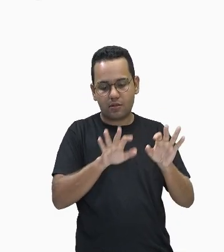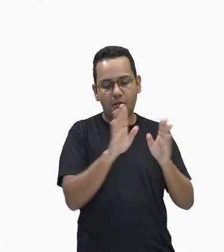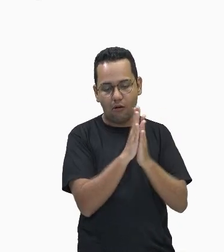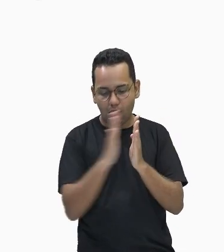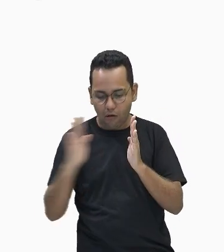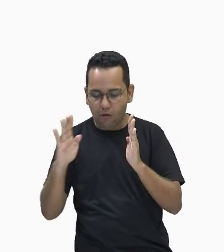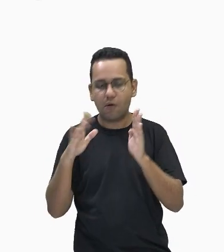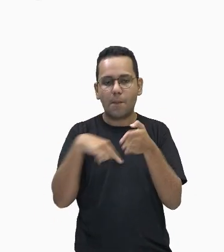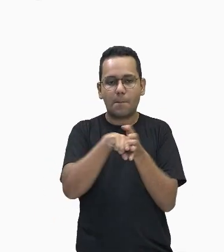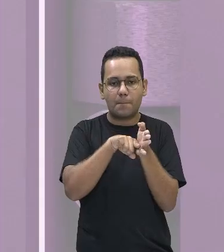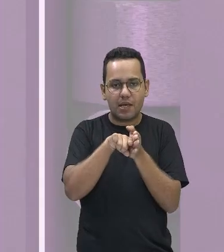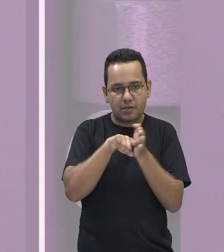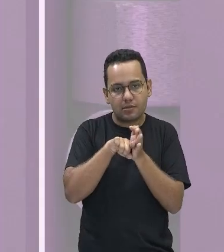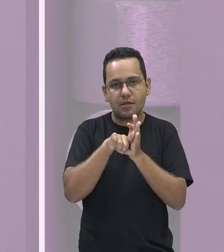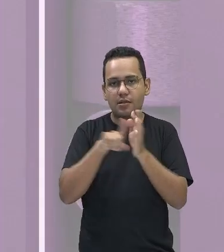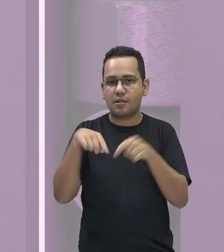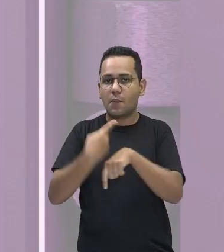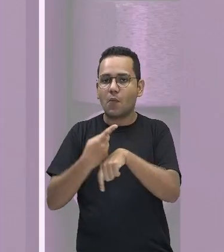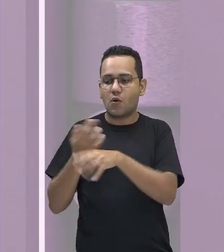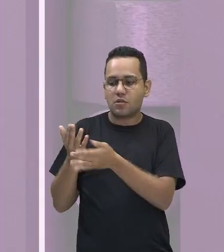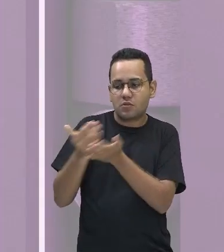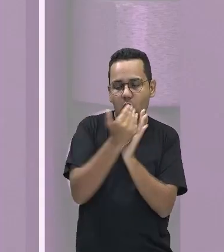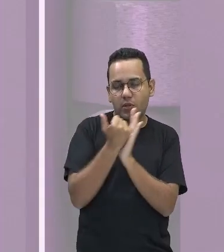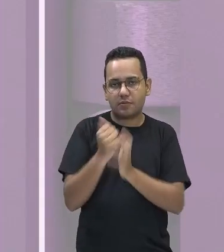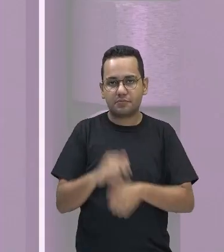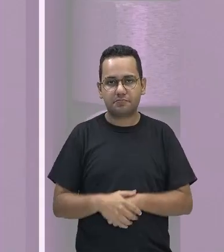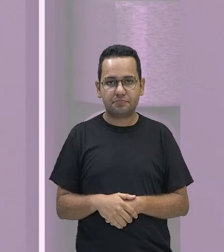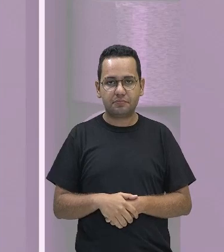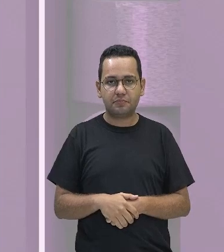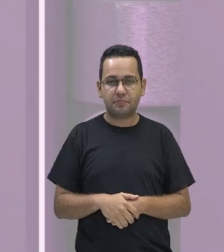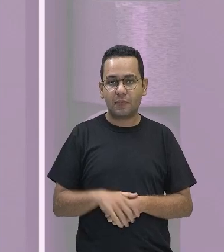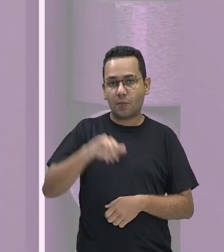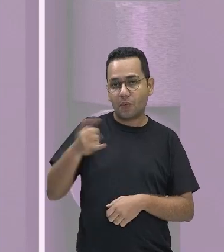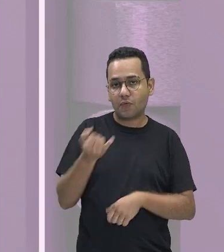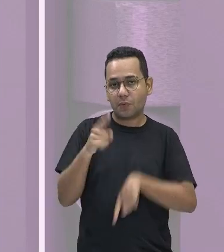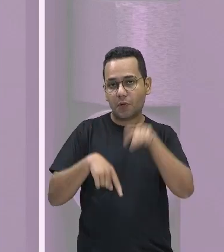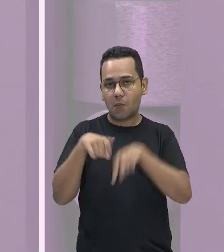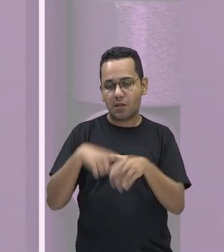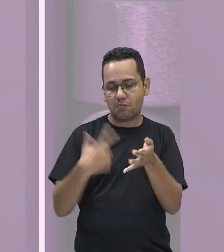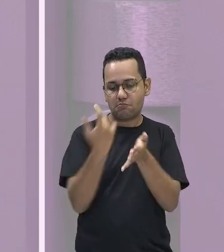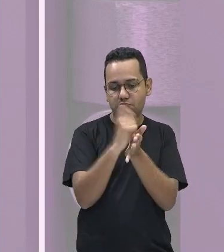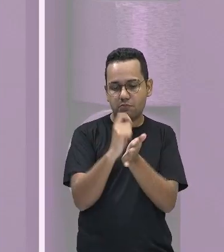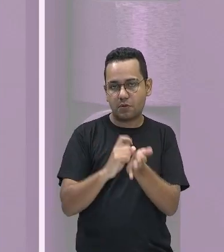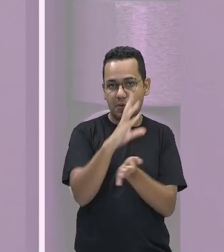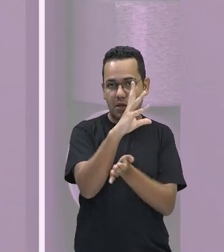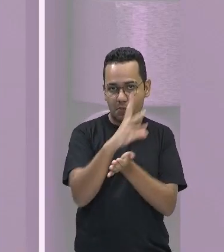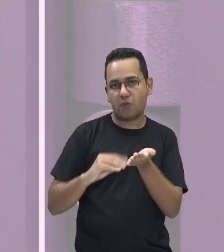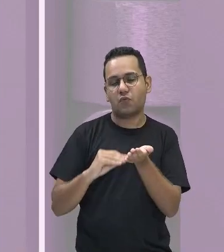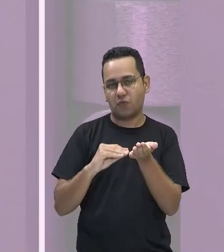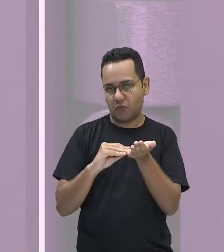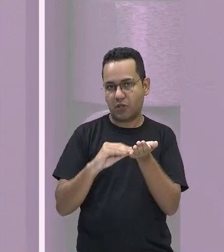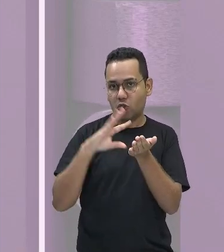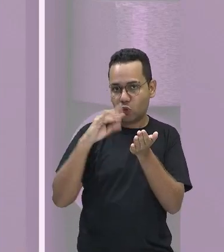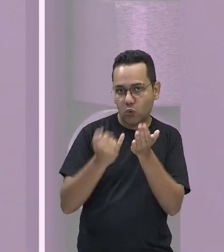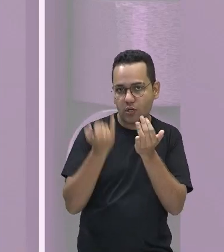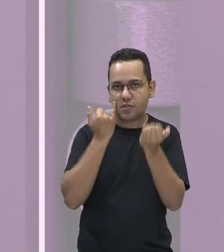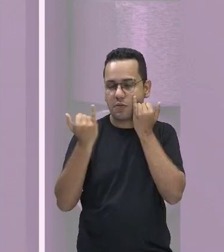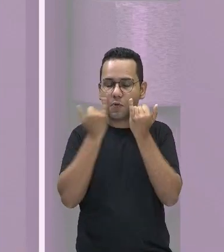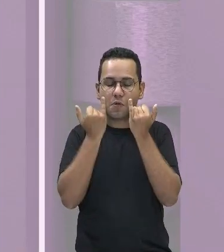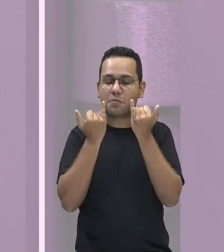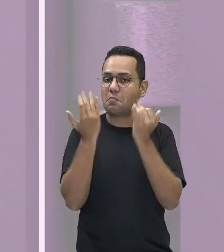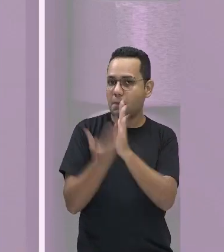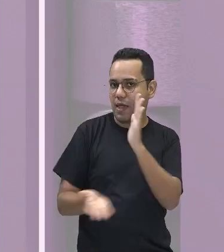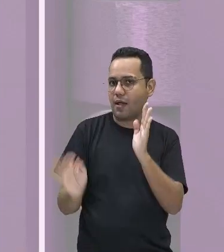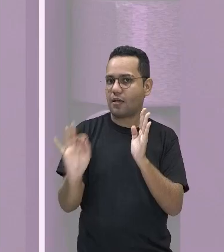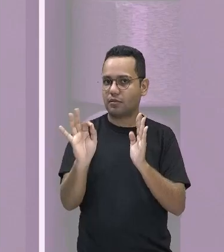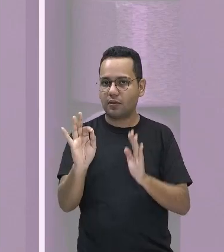e censitária. Então, pegue seu caderno, pegue sua caneta, anote tudo para não perder nenhum detalhe da nossa